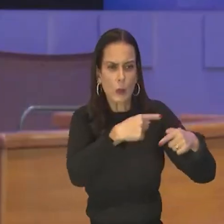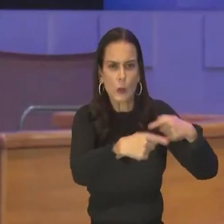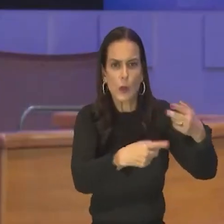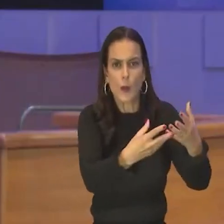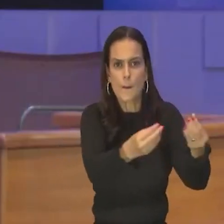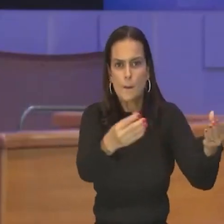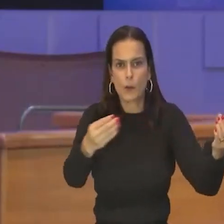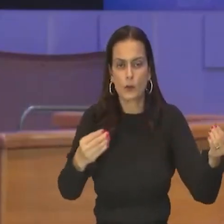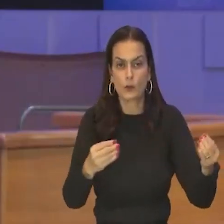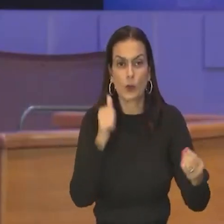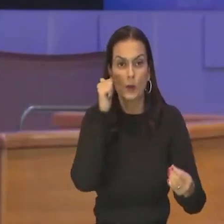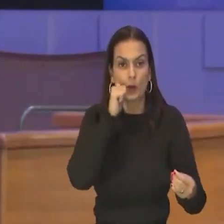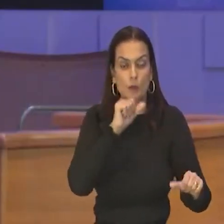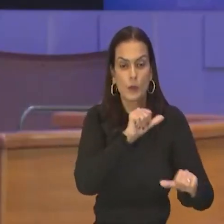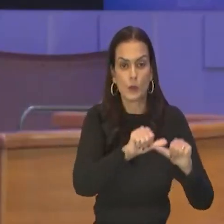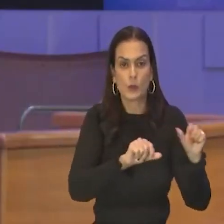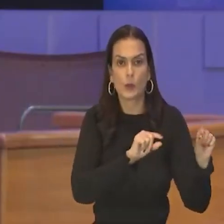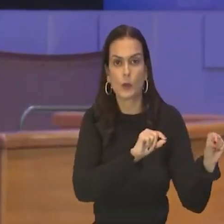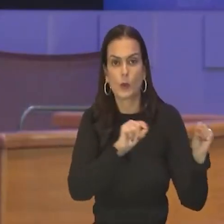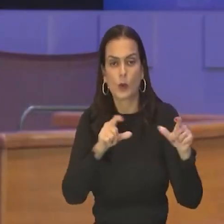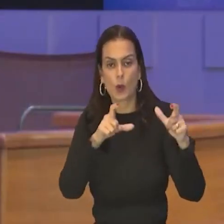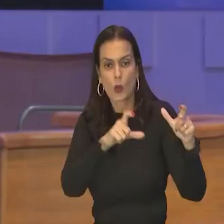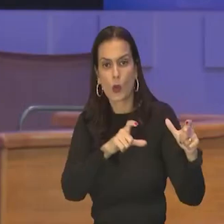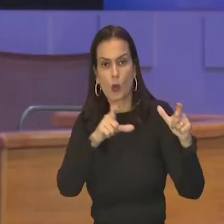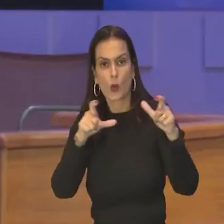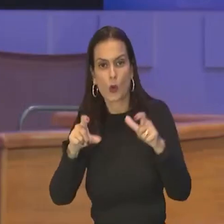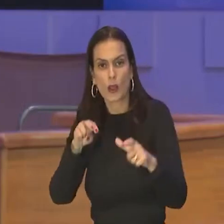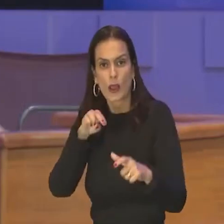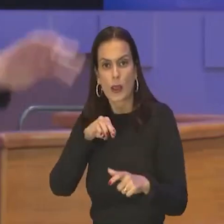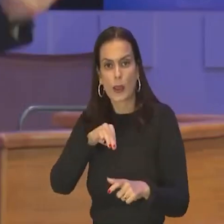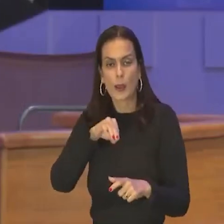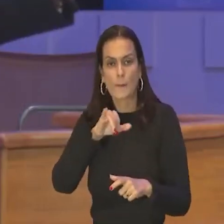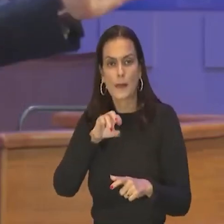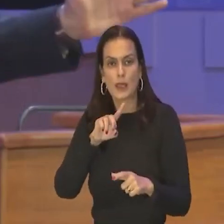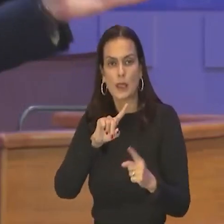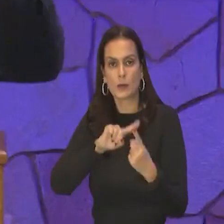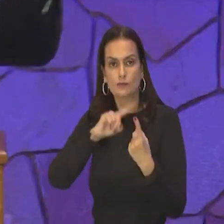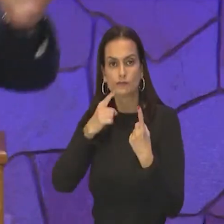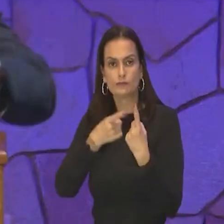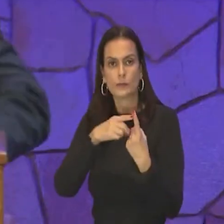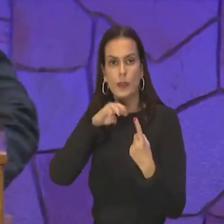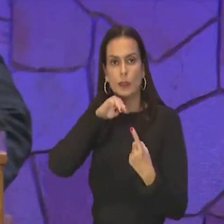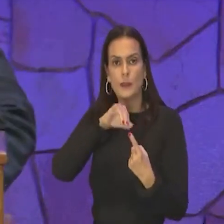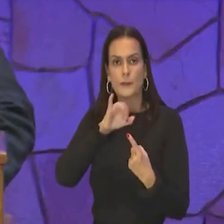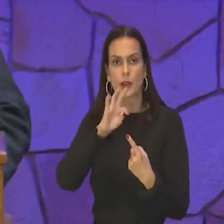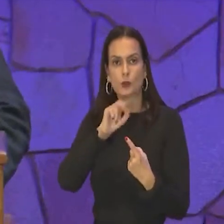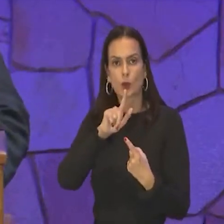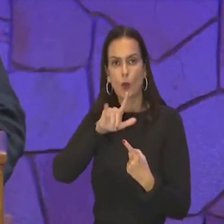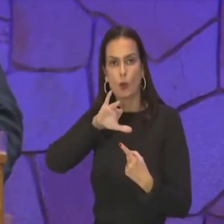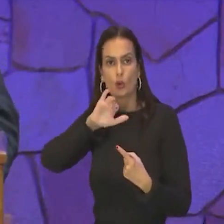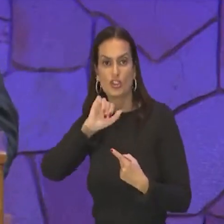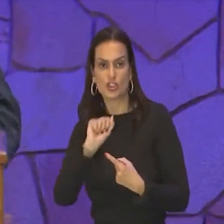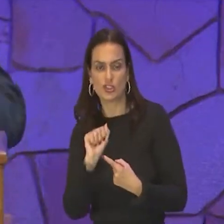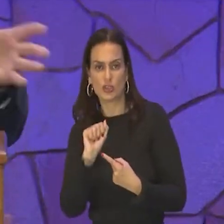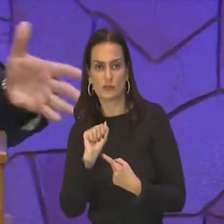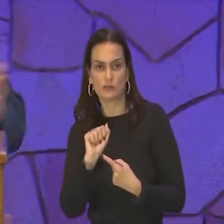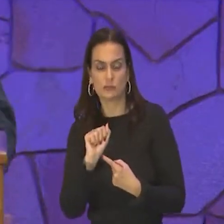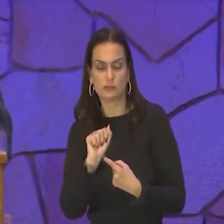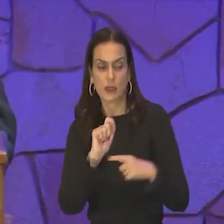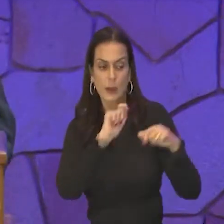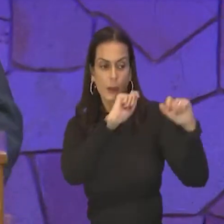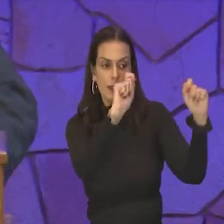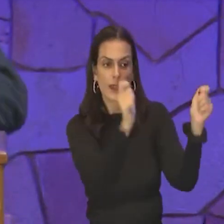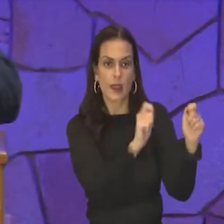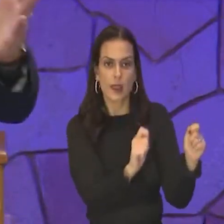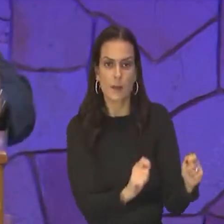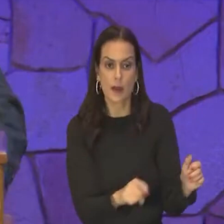mulher é transportada para a mitologia romana como Diana, deusa dos Efésios. E Paulo prega